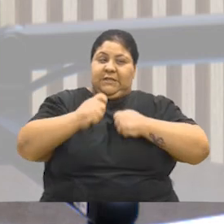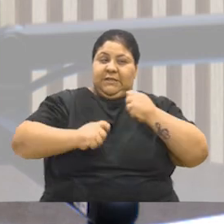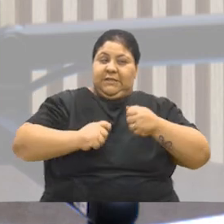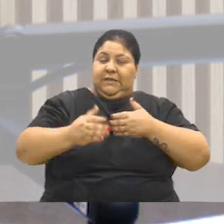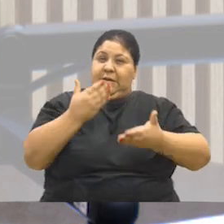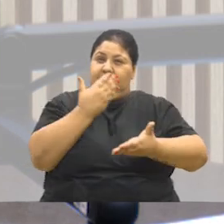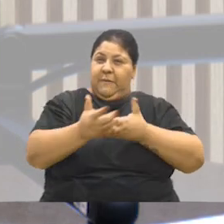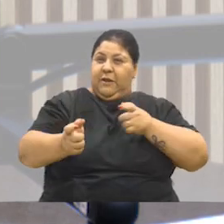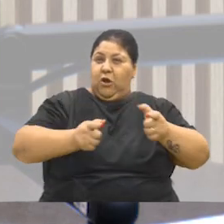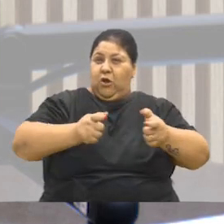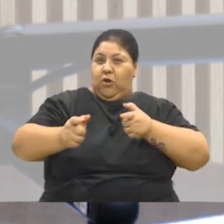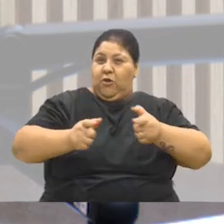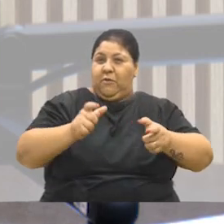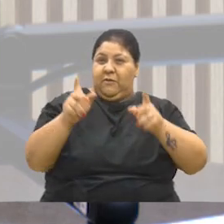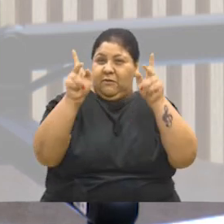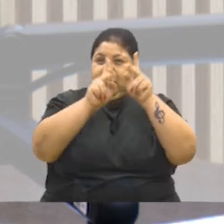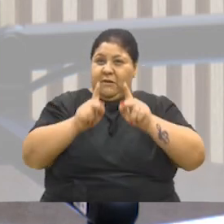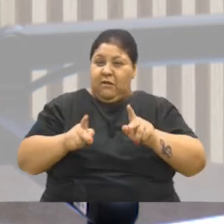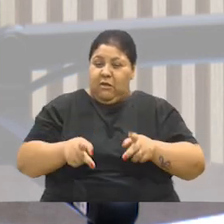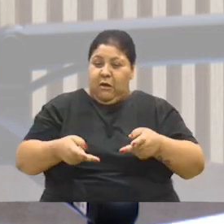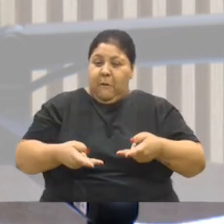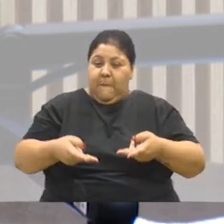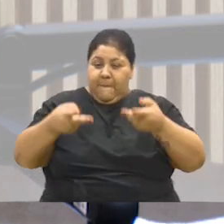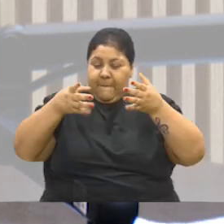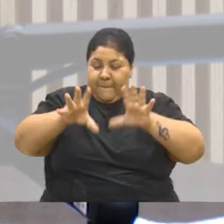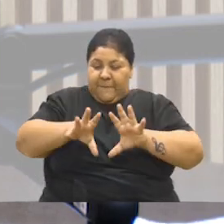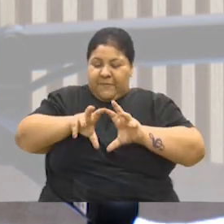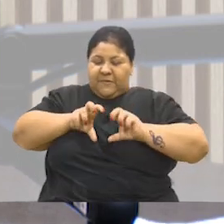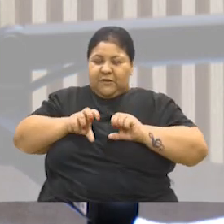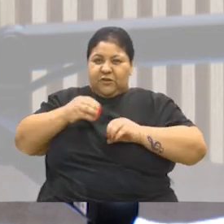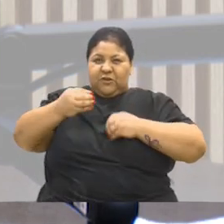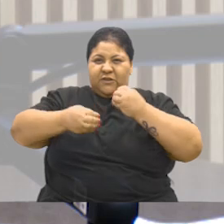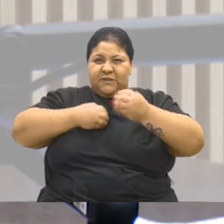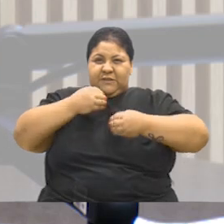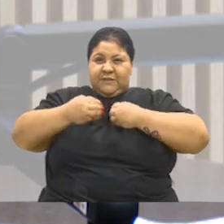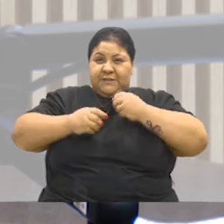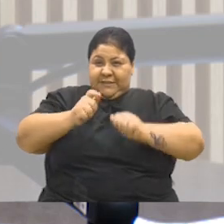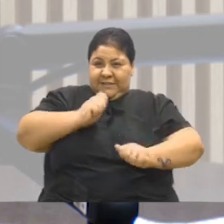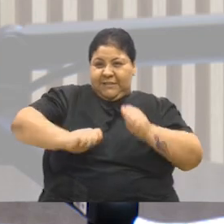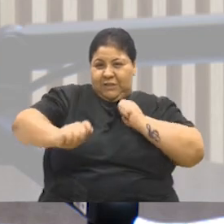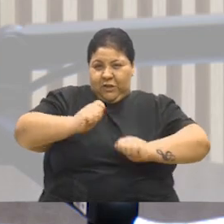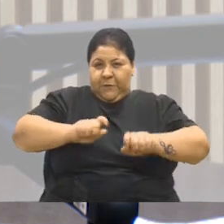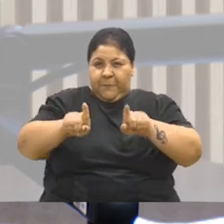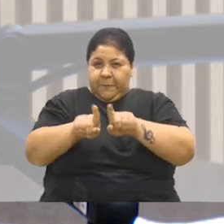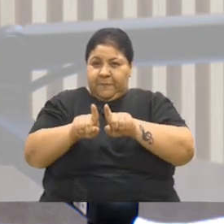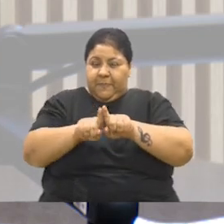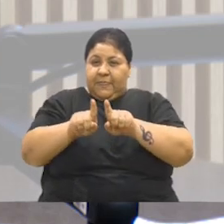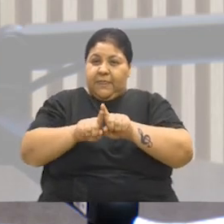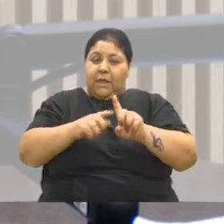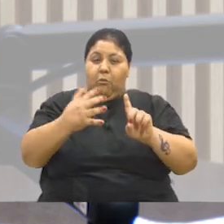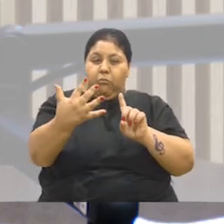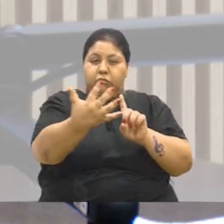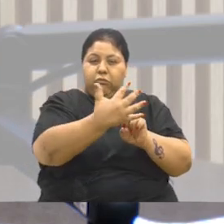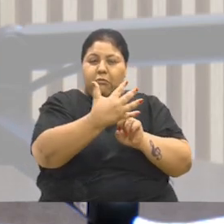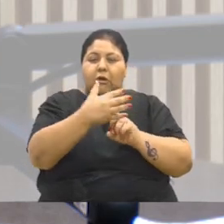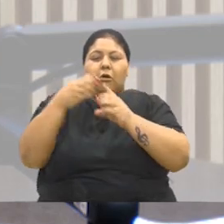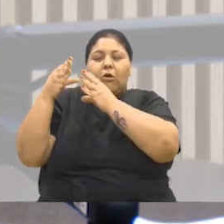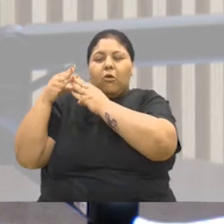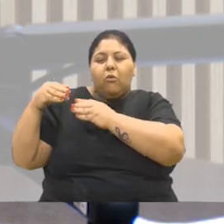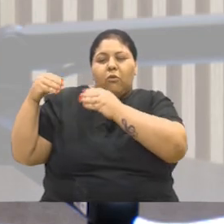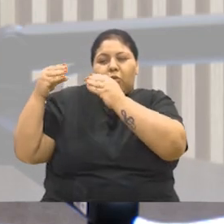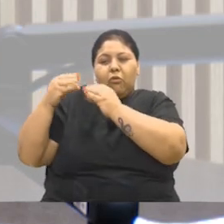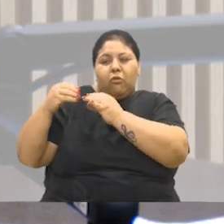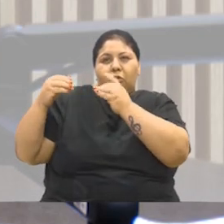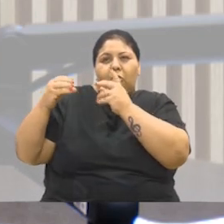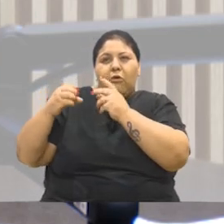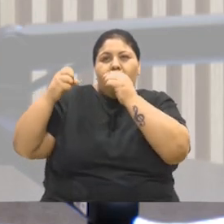que faz com que ela se sinta mais ansiosa. Então, eles agem no sutil para que isso reverbere em saúde no corpo